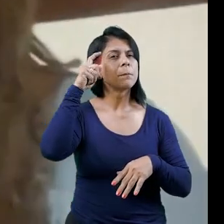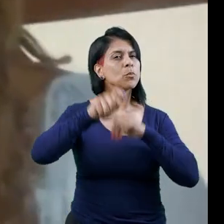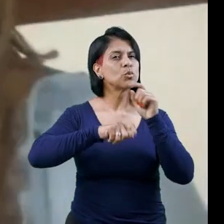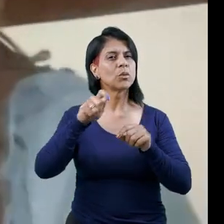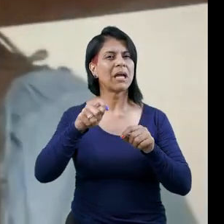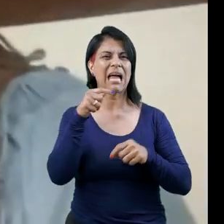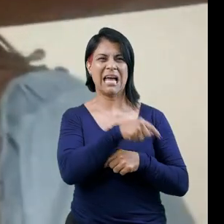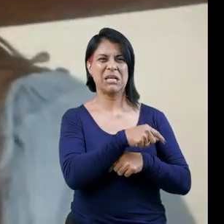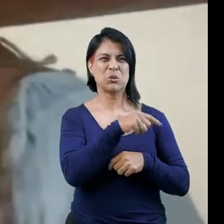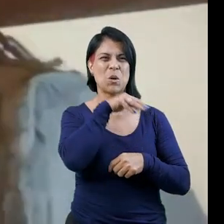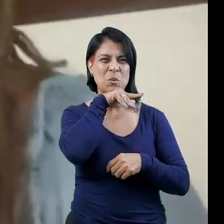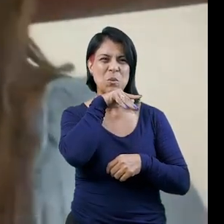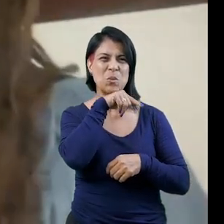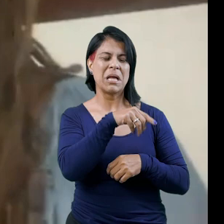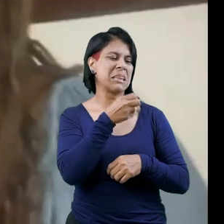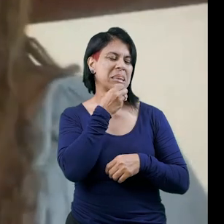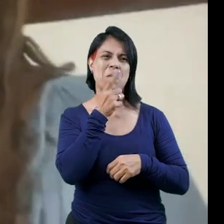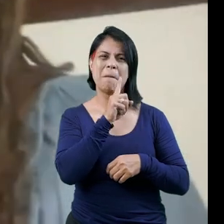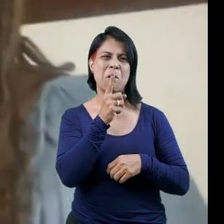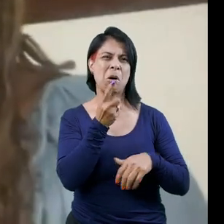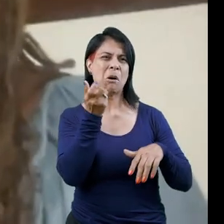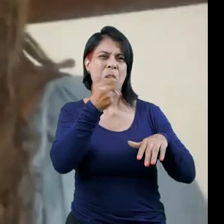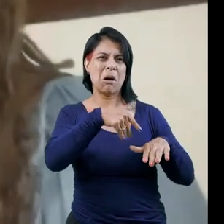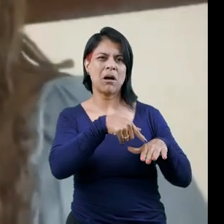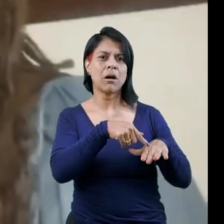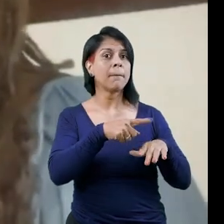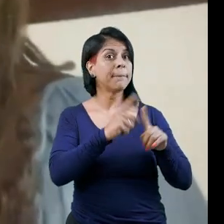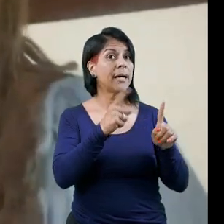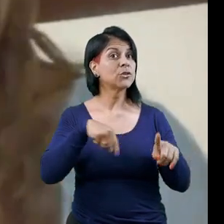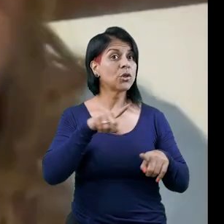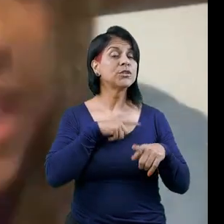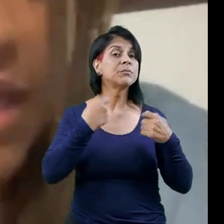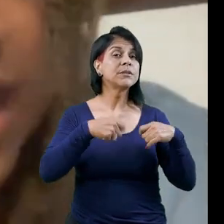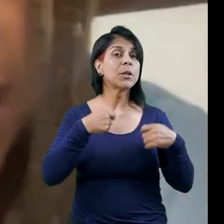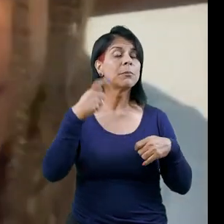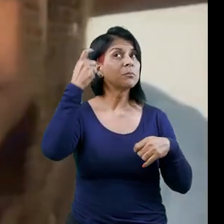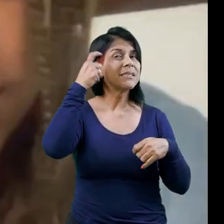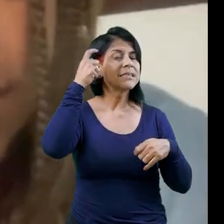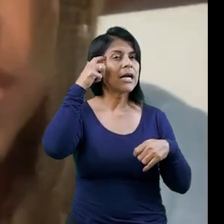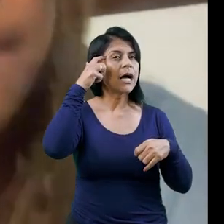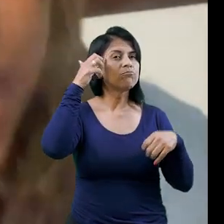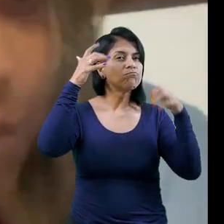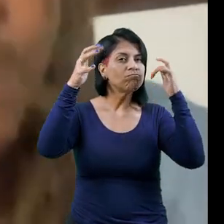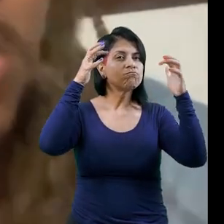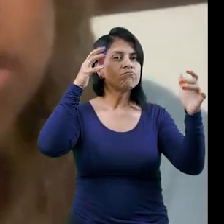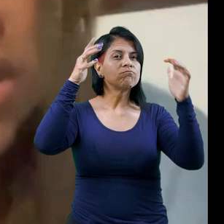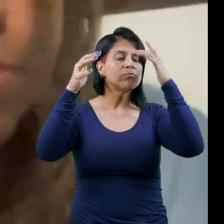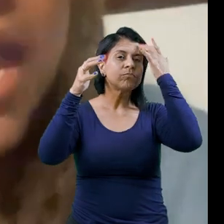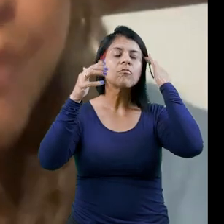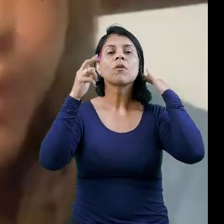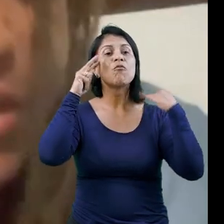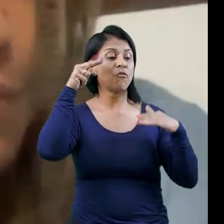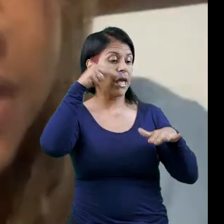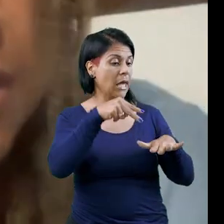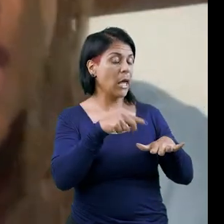presta, isso é podre. Então a gente precisa fazer o exercício de botar na terra, porque é composta,